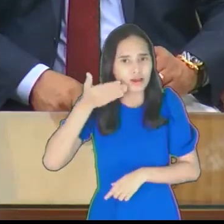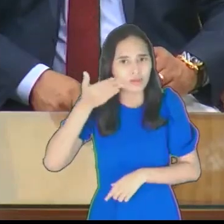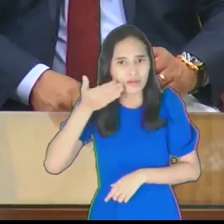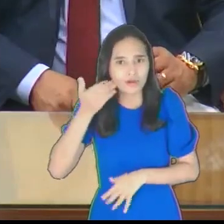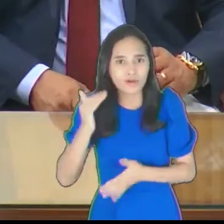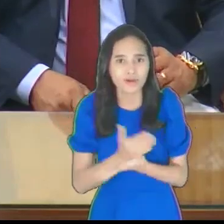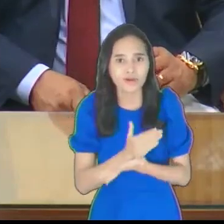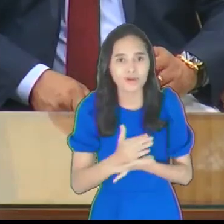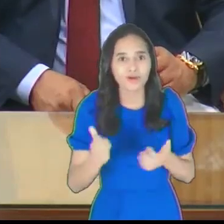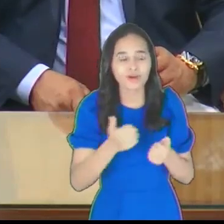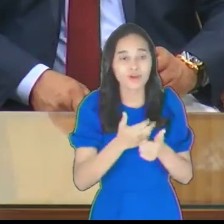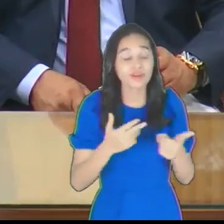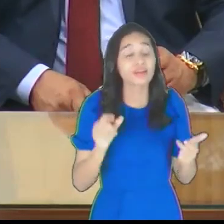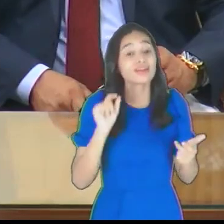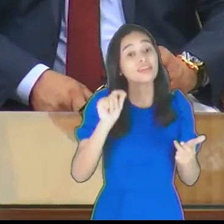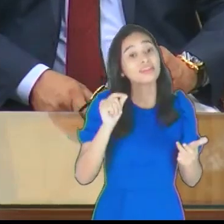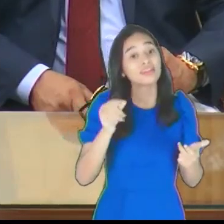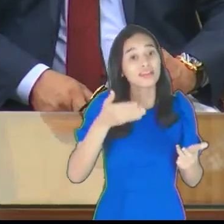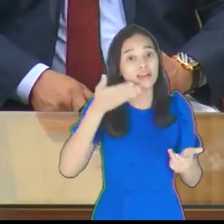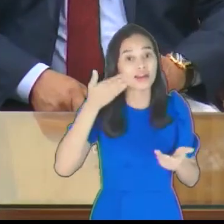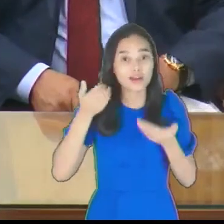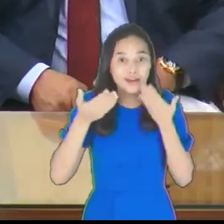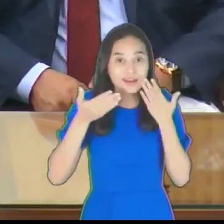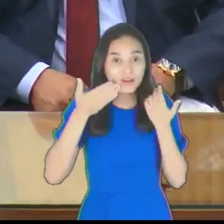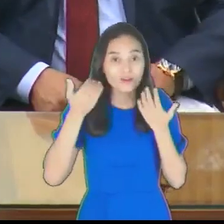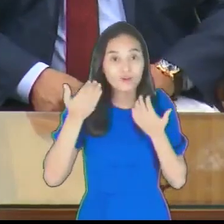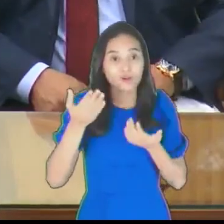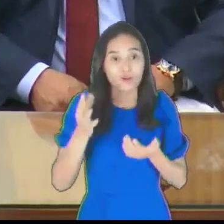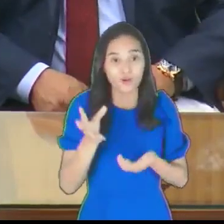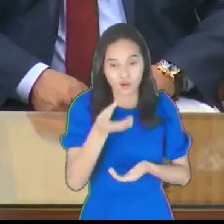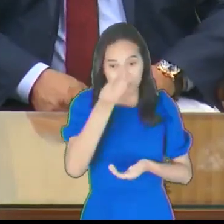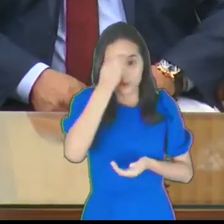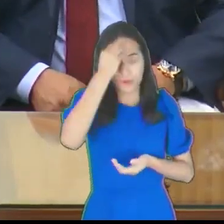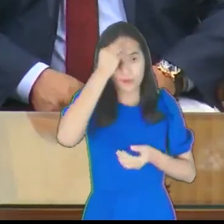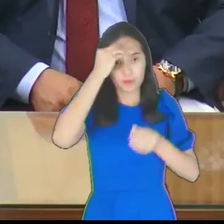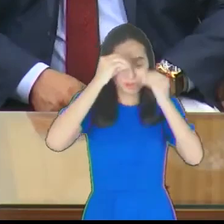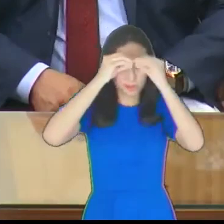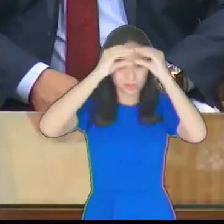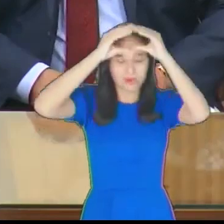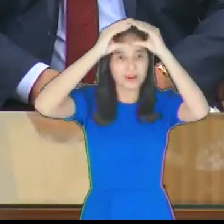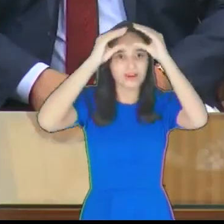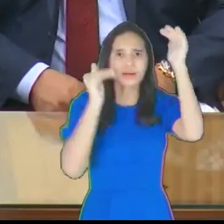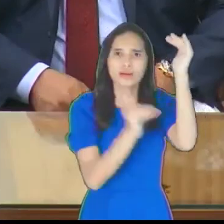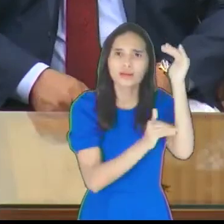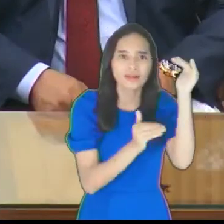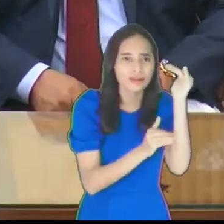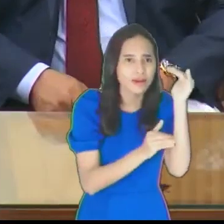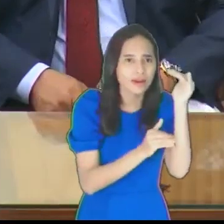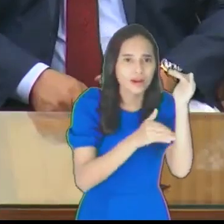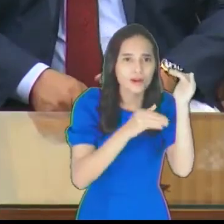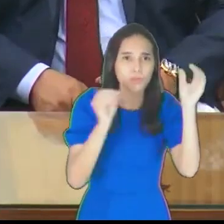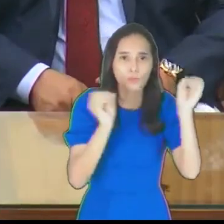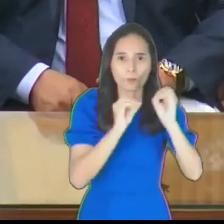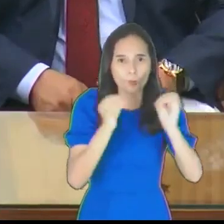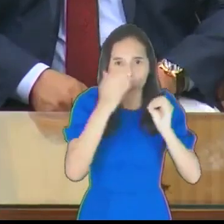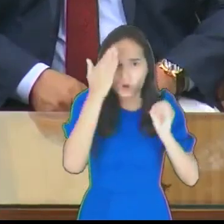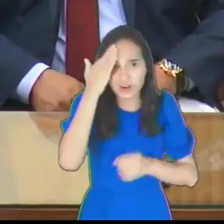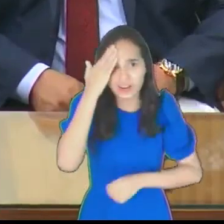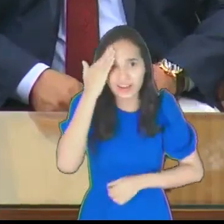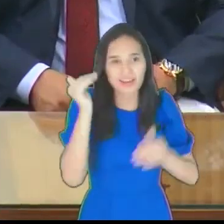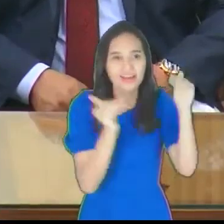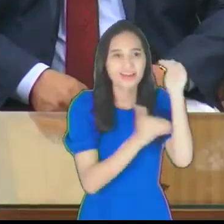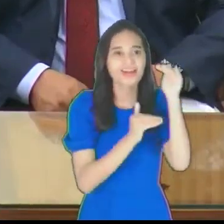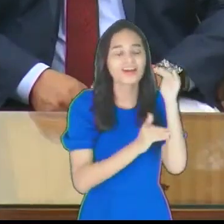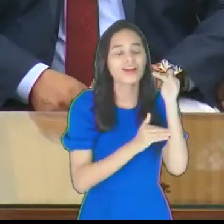Quem já vai levando para casa algum entendimento? Dê um glória para Deus. Na galeria ninguém entendeu nada. Na galeria alguém vai levando para casa